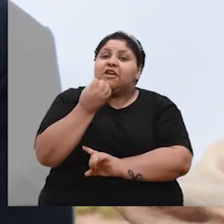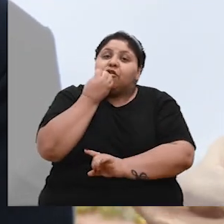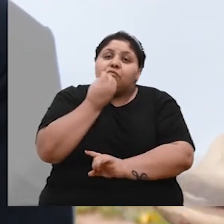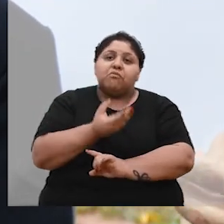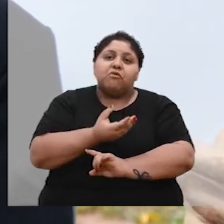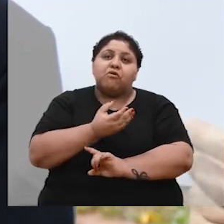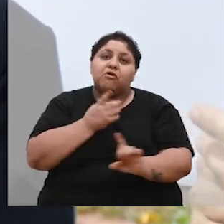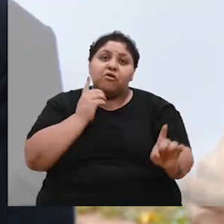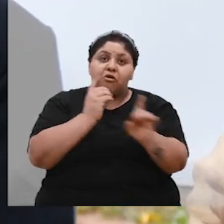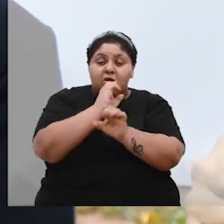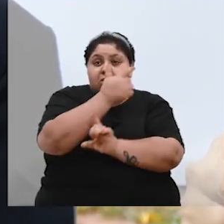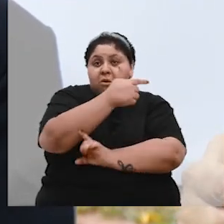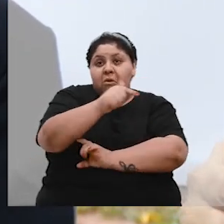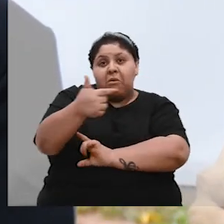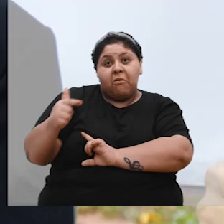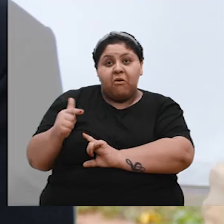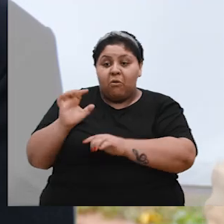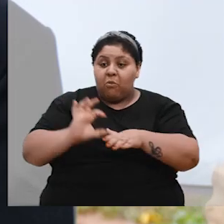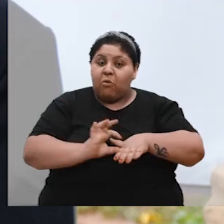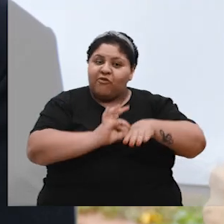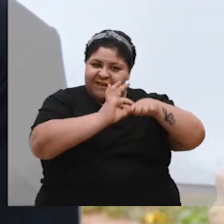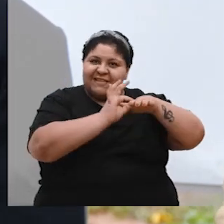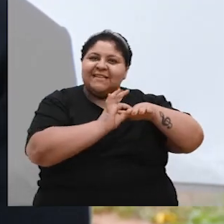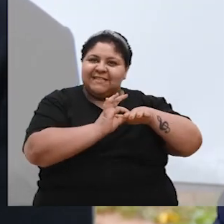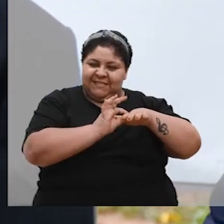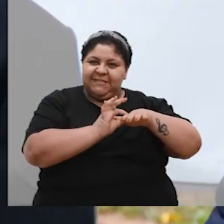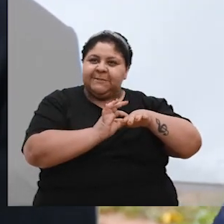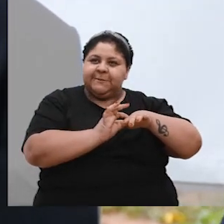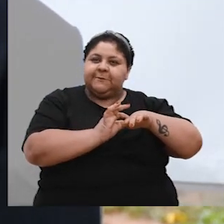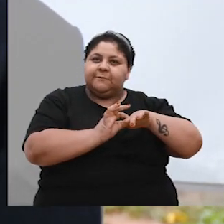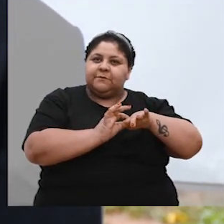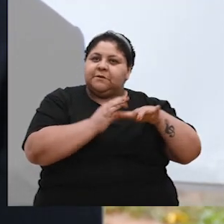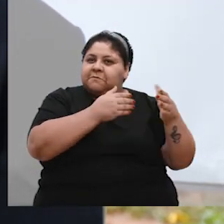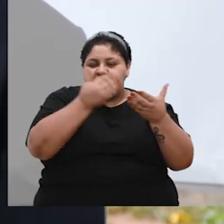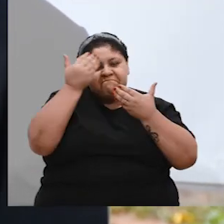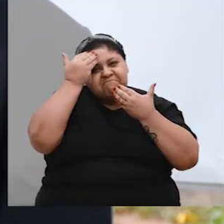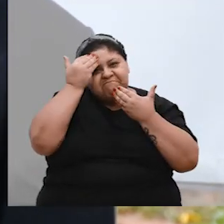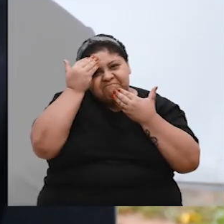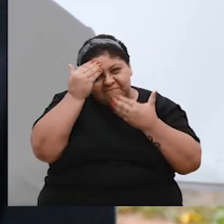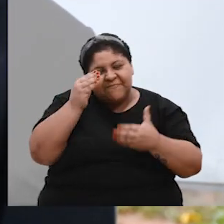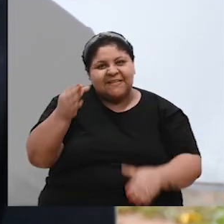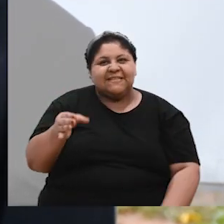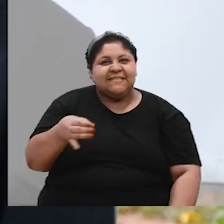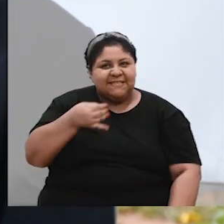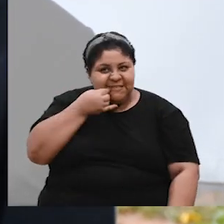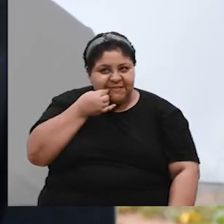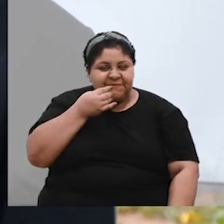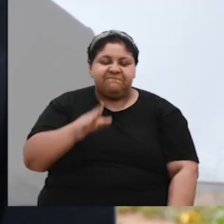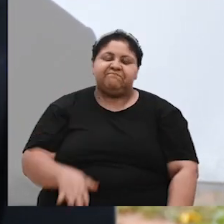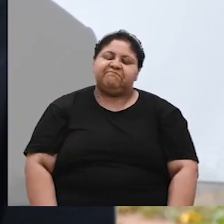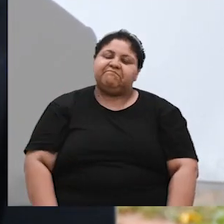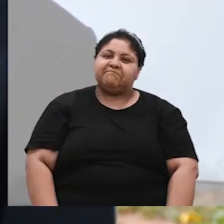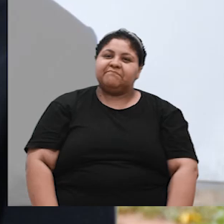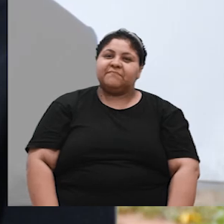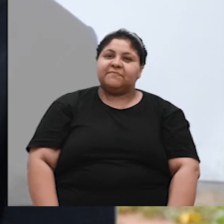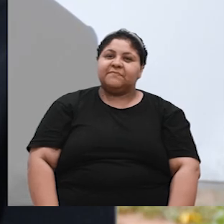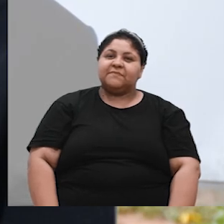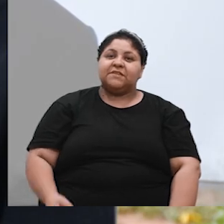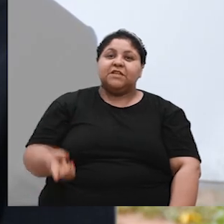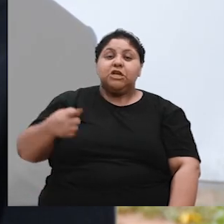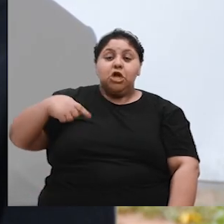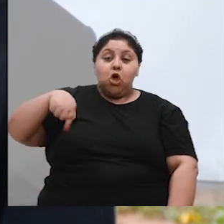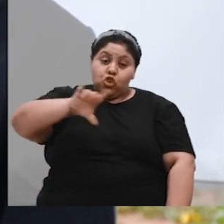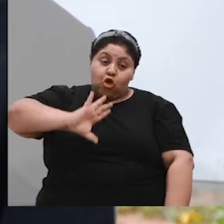com outras patronas também, né? E muito obrigado por essa oportunidade. O nosso amor por